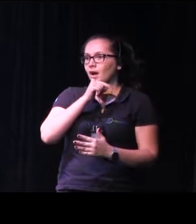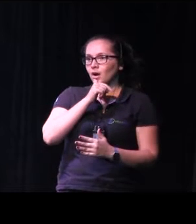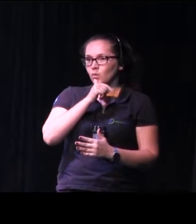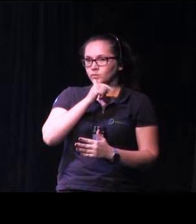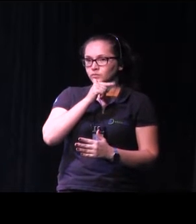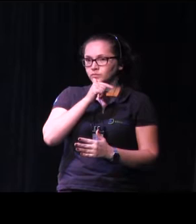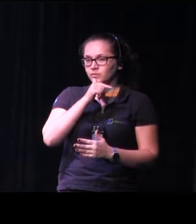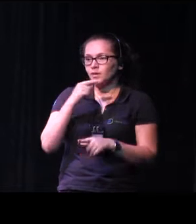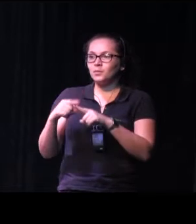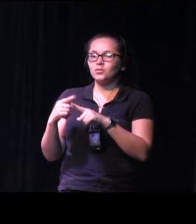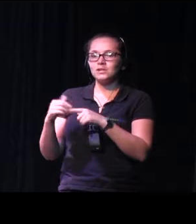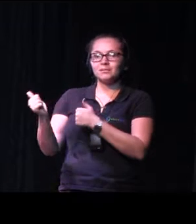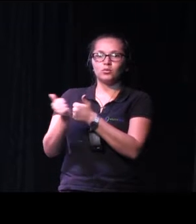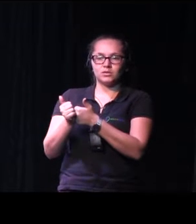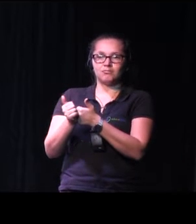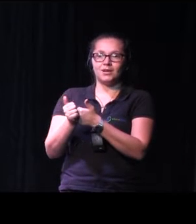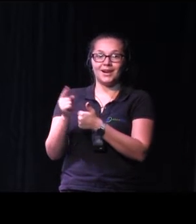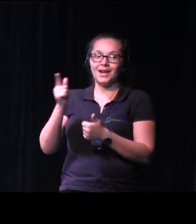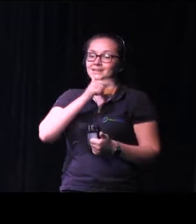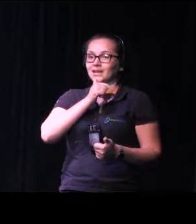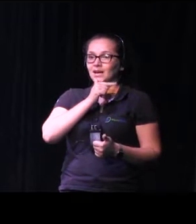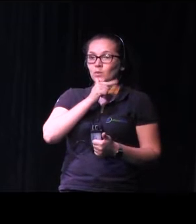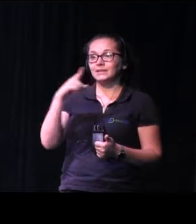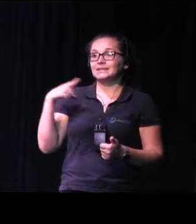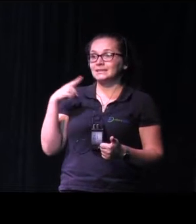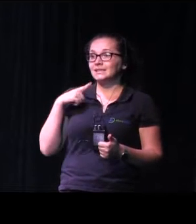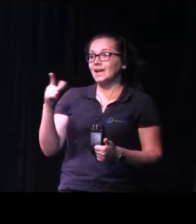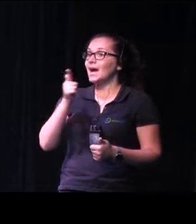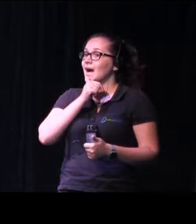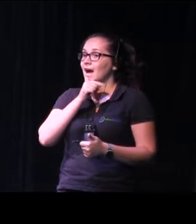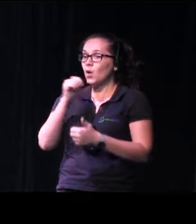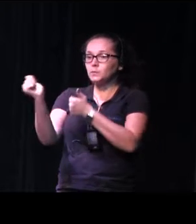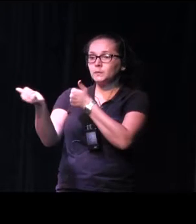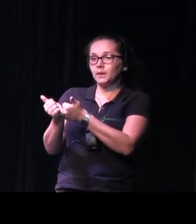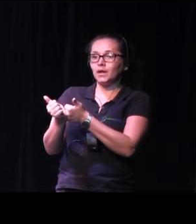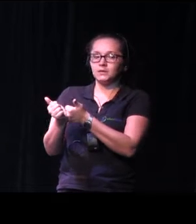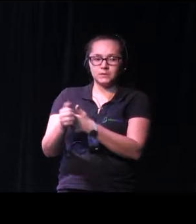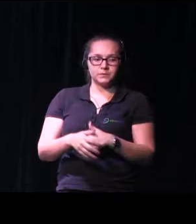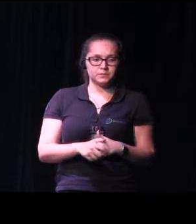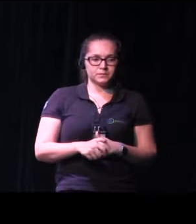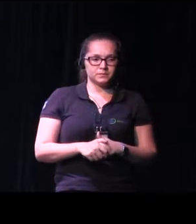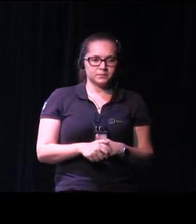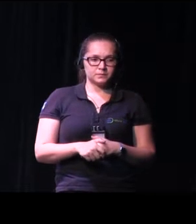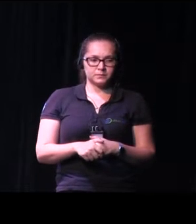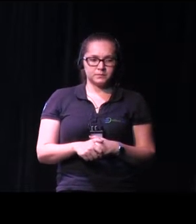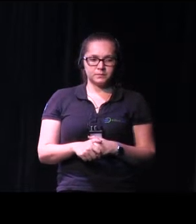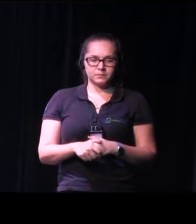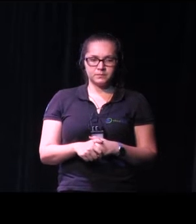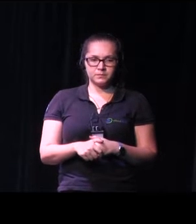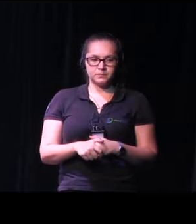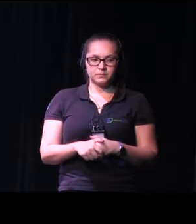crescesse a quantidade de água e se aproximassem da água. Tem que ter a água, tem que ter